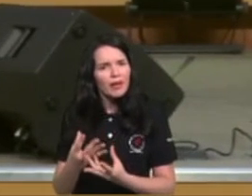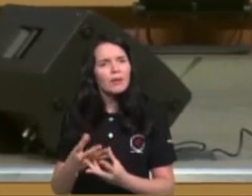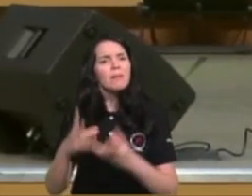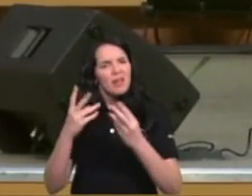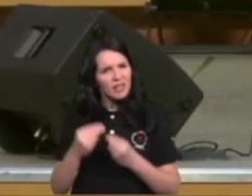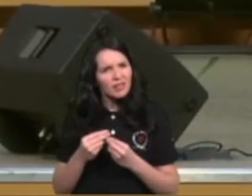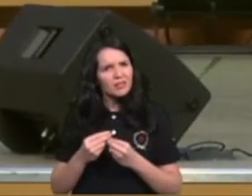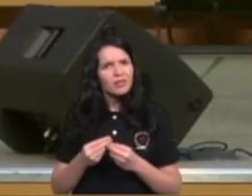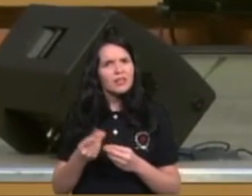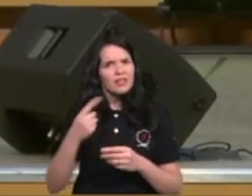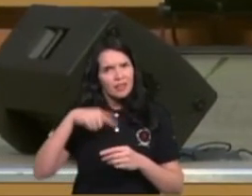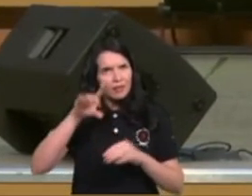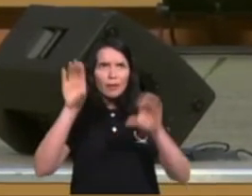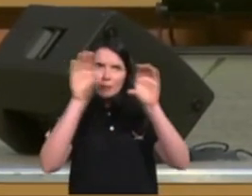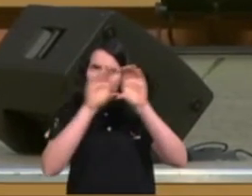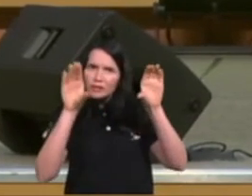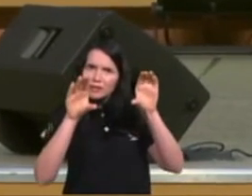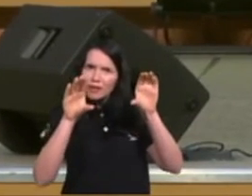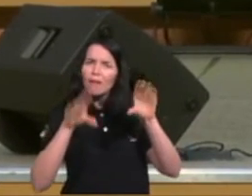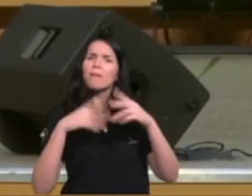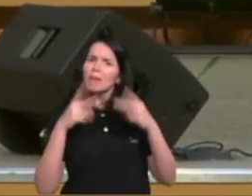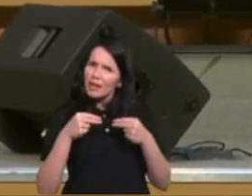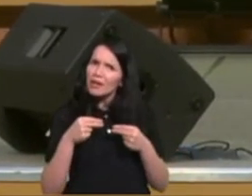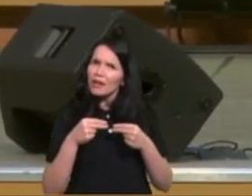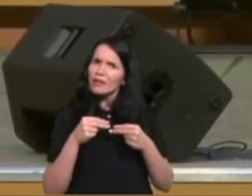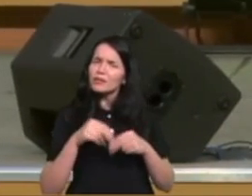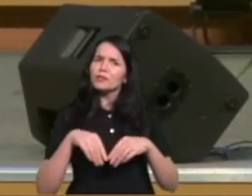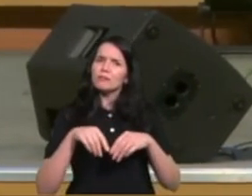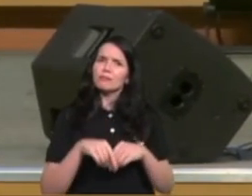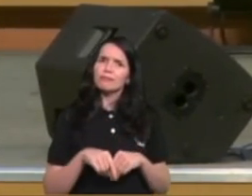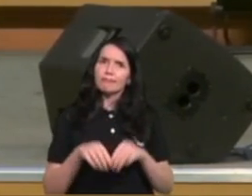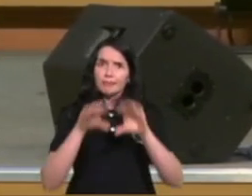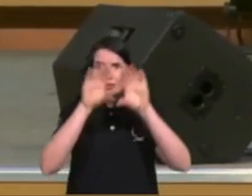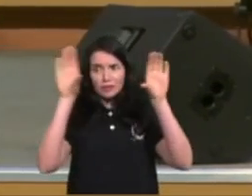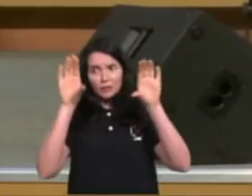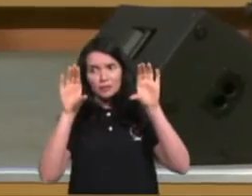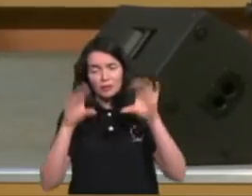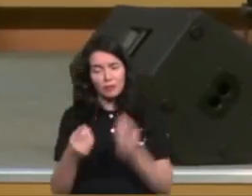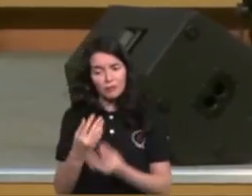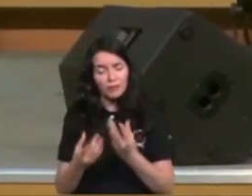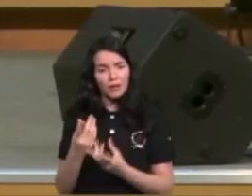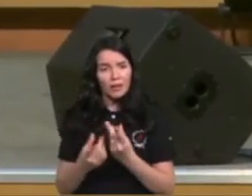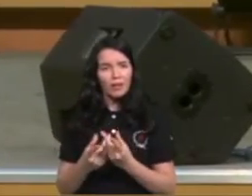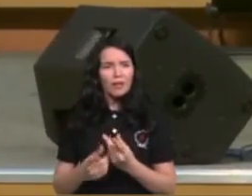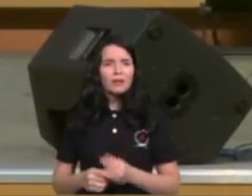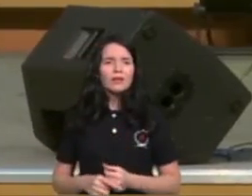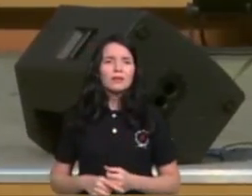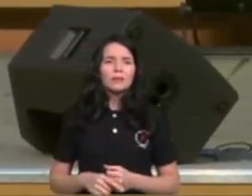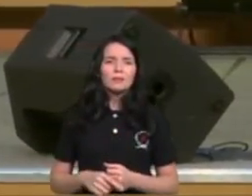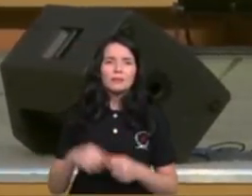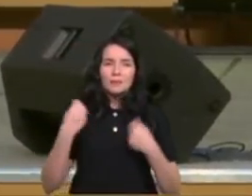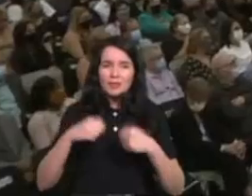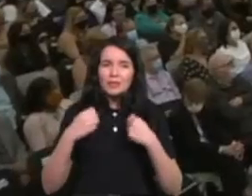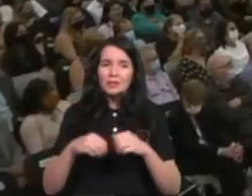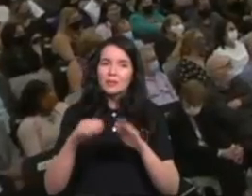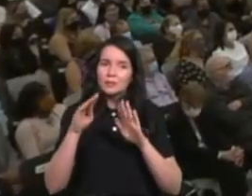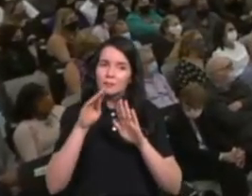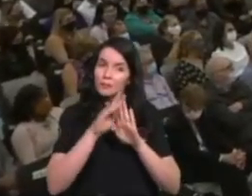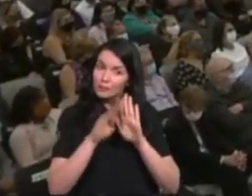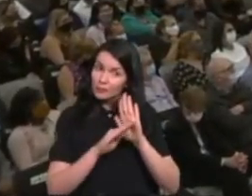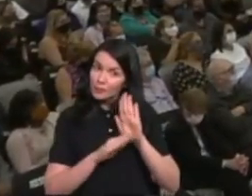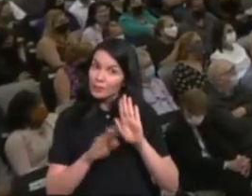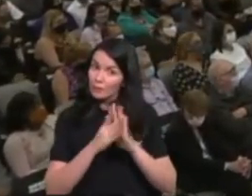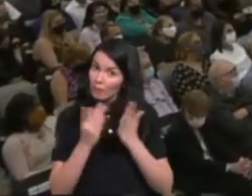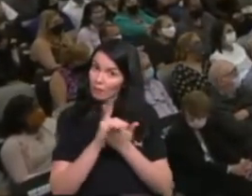inferno e quem vai para o céu é porque merece para o céu nem para o inferno ou para o céu você depende dos princípios que estão na sua palavra